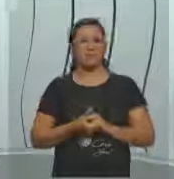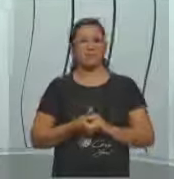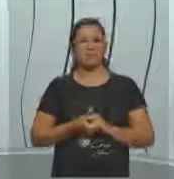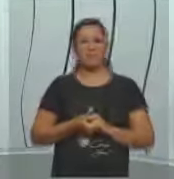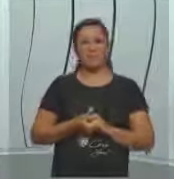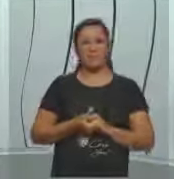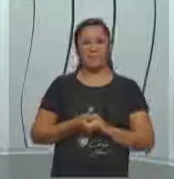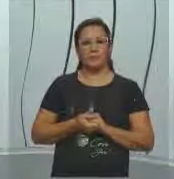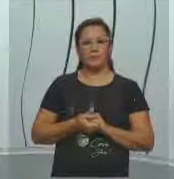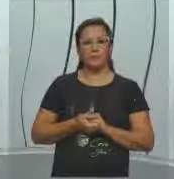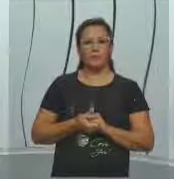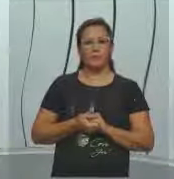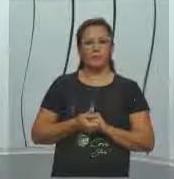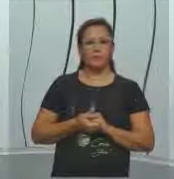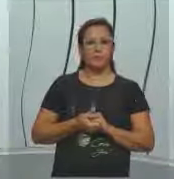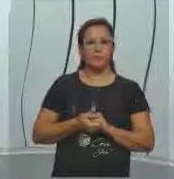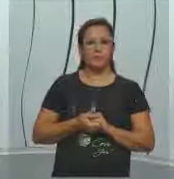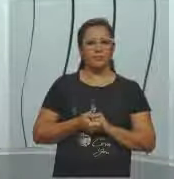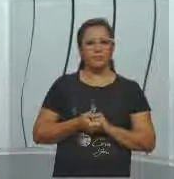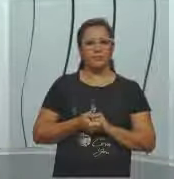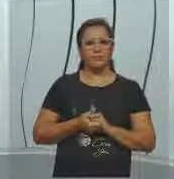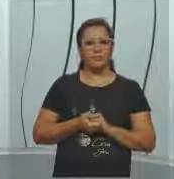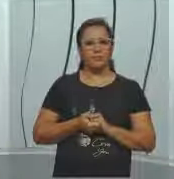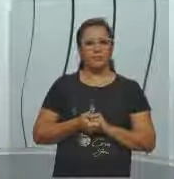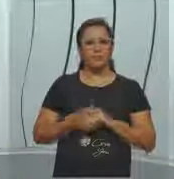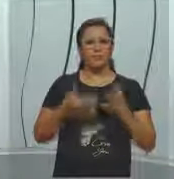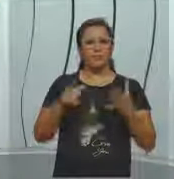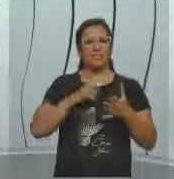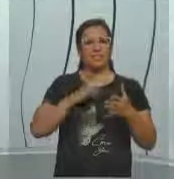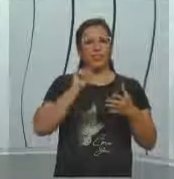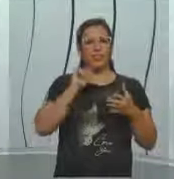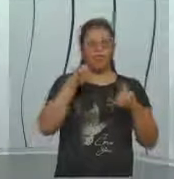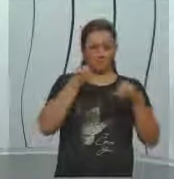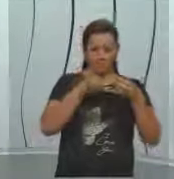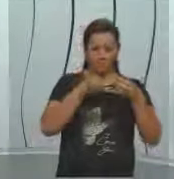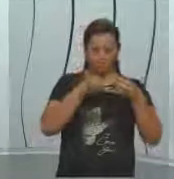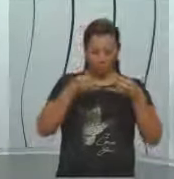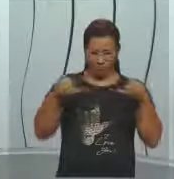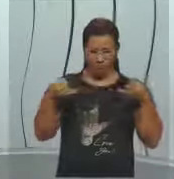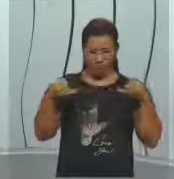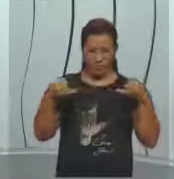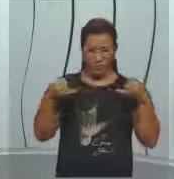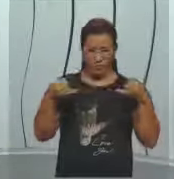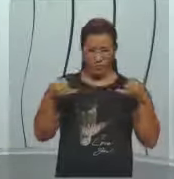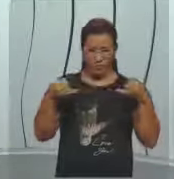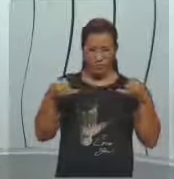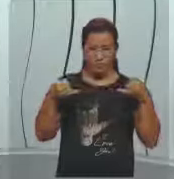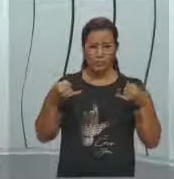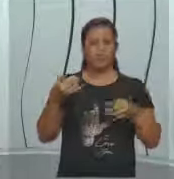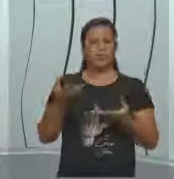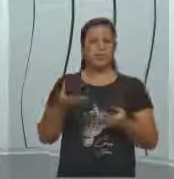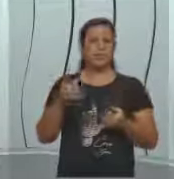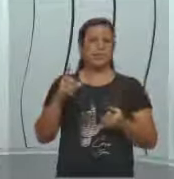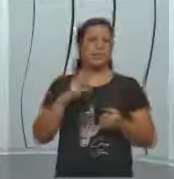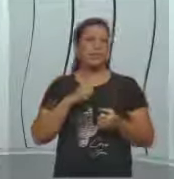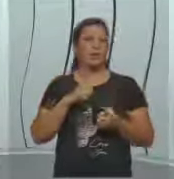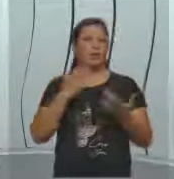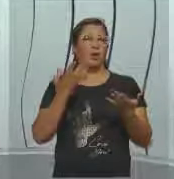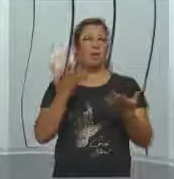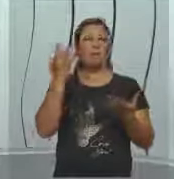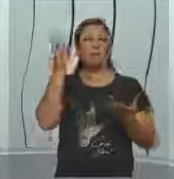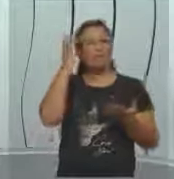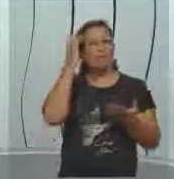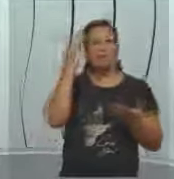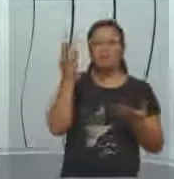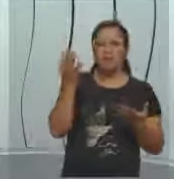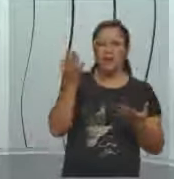Continuando, gente, mesmo que a gente esteja falando de um fio condutor, ou seja, é um elemento que tem facilidade